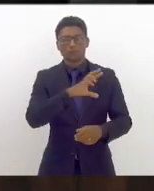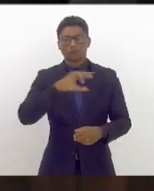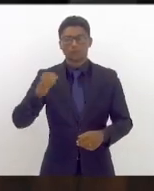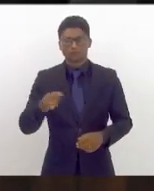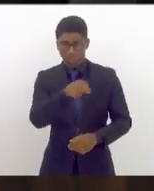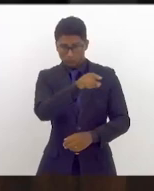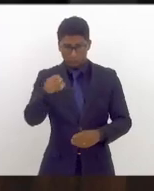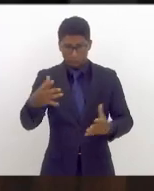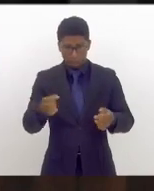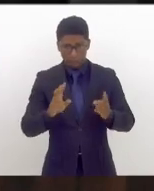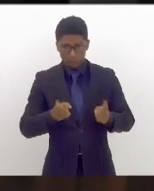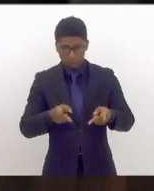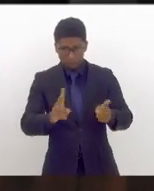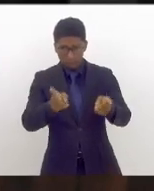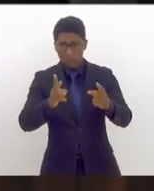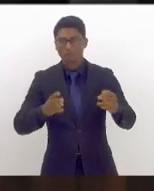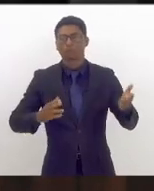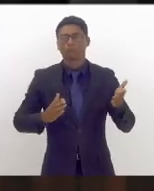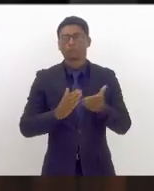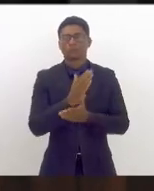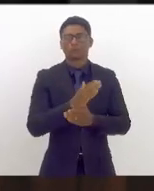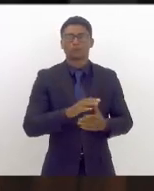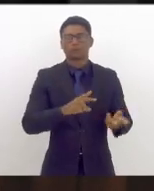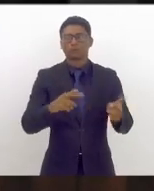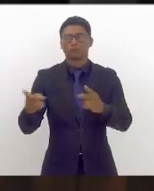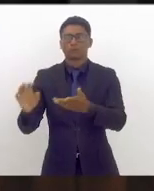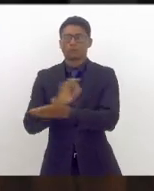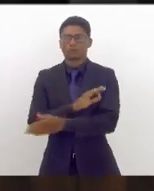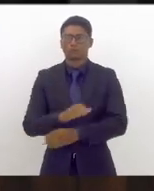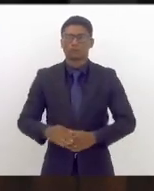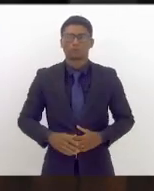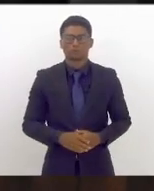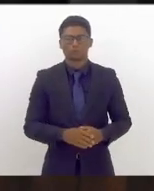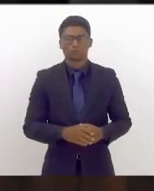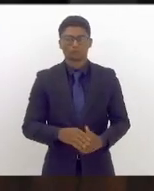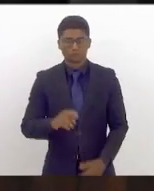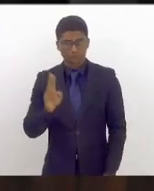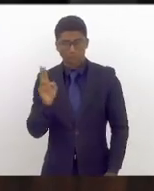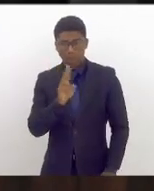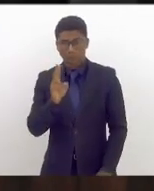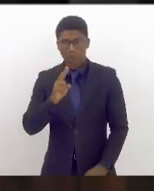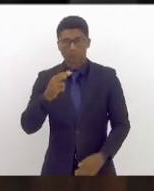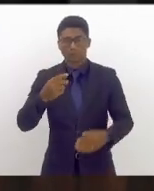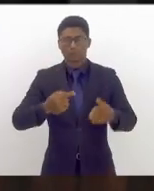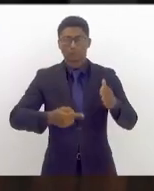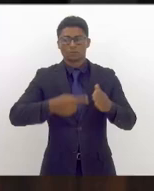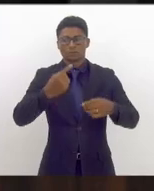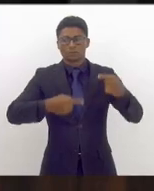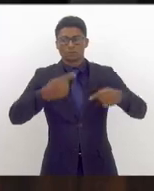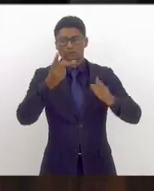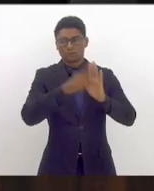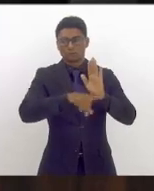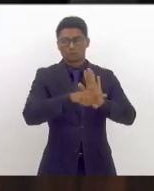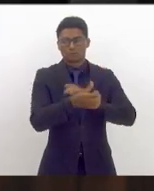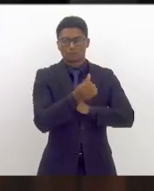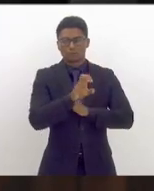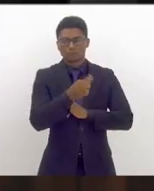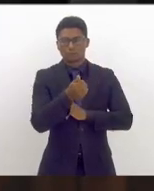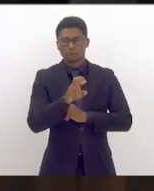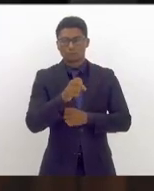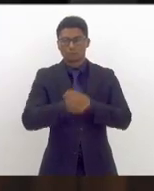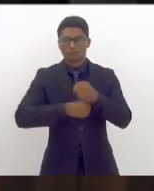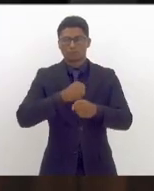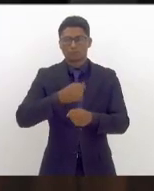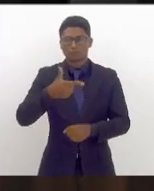que aprovam permaneça Como estão provado vai autógrafo em regime de urgência e discussão única projeto de lei 65 15 22